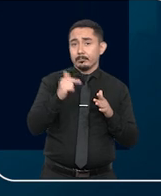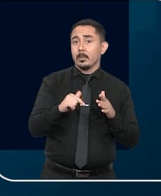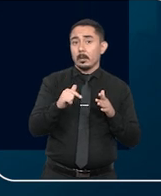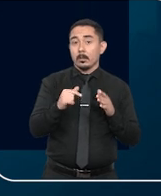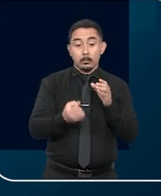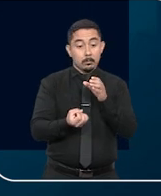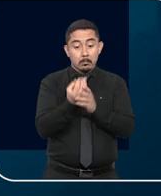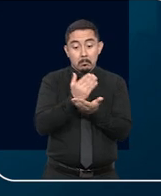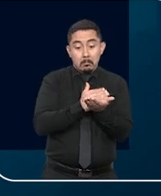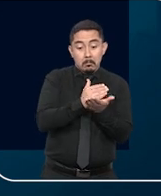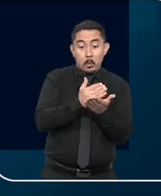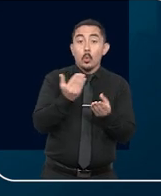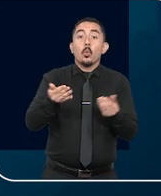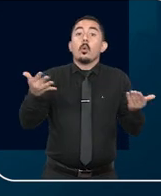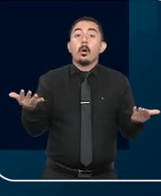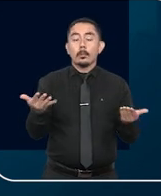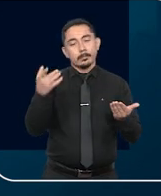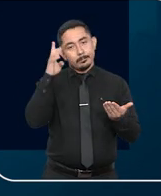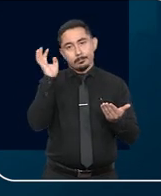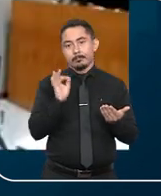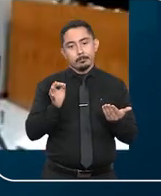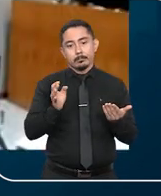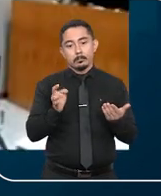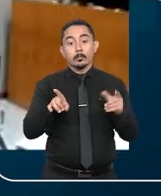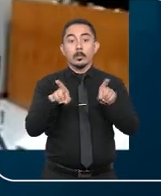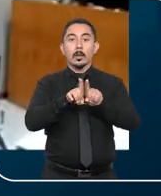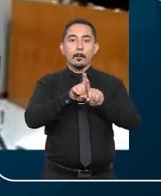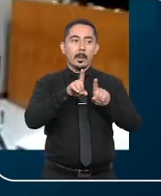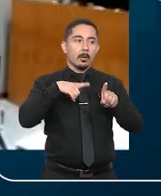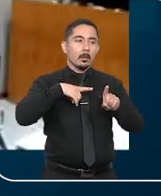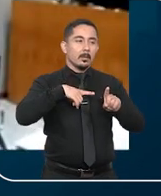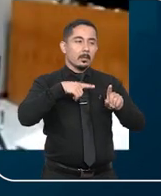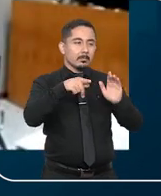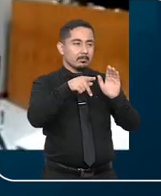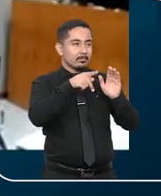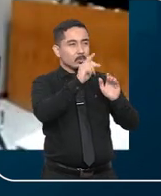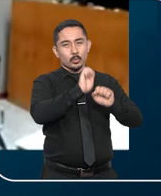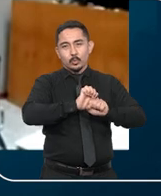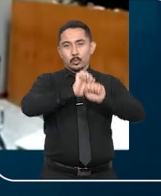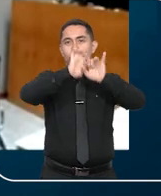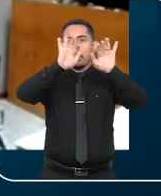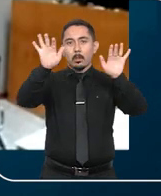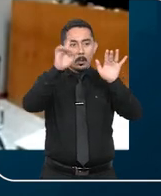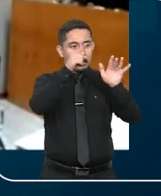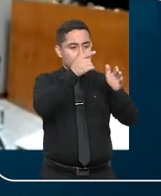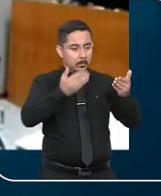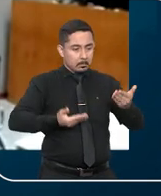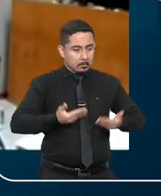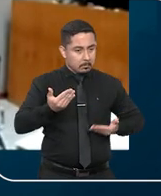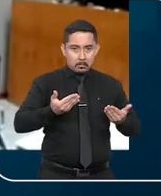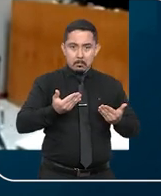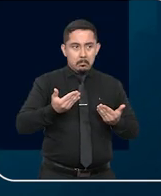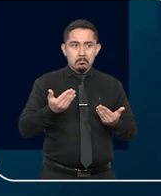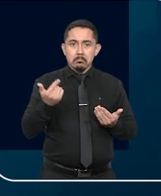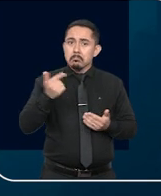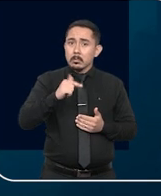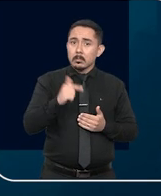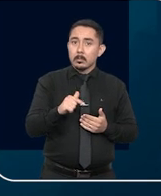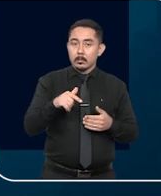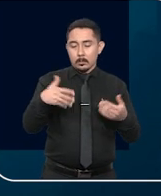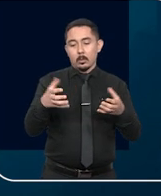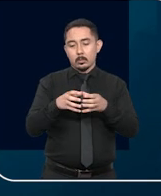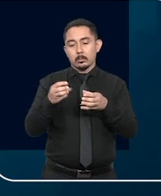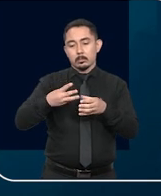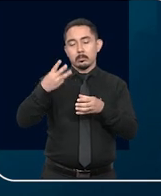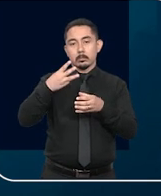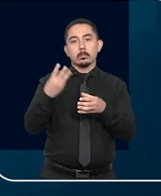fiscalização sobre a origem de todos os produtos, por não se tratar de atividade intrínseca ao serviço prestado. Com isso,